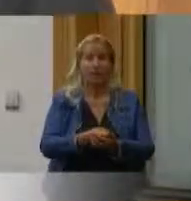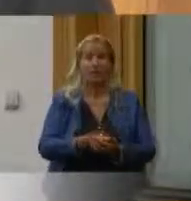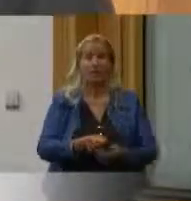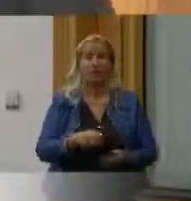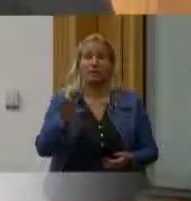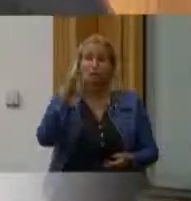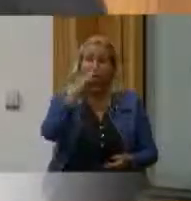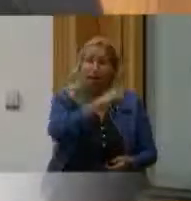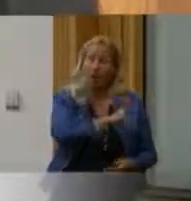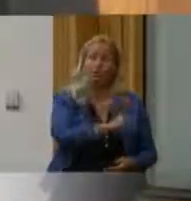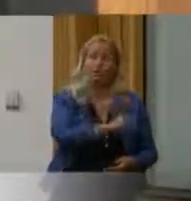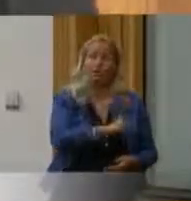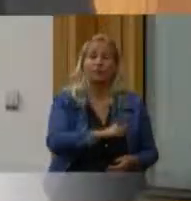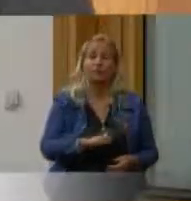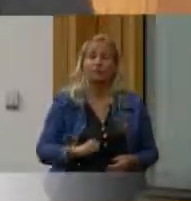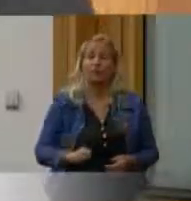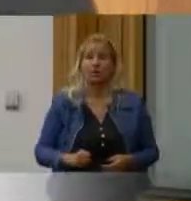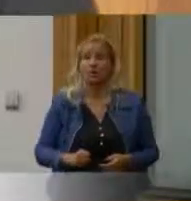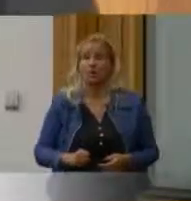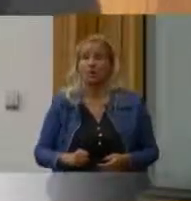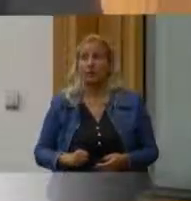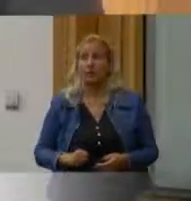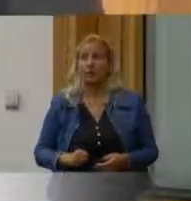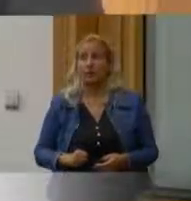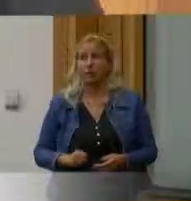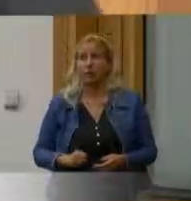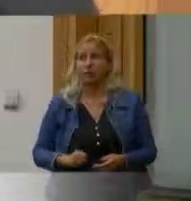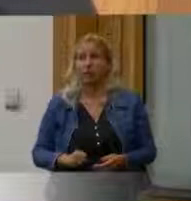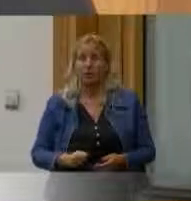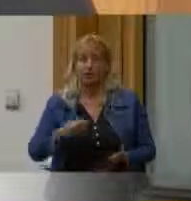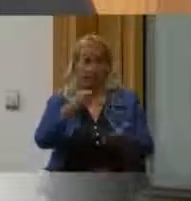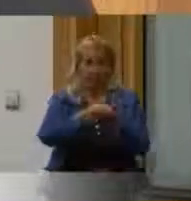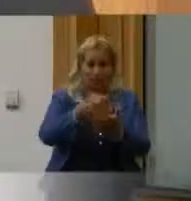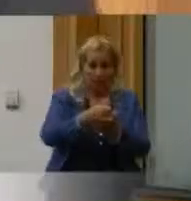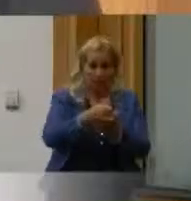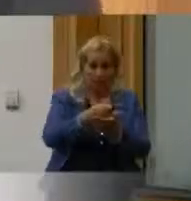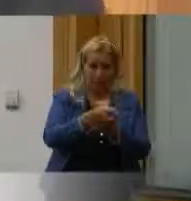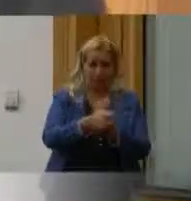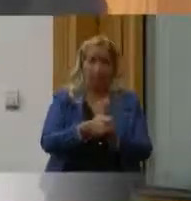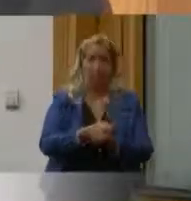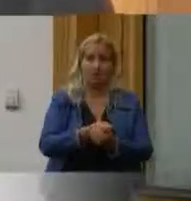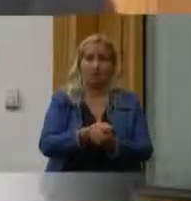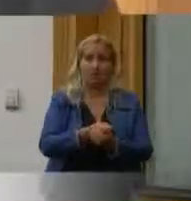emergência. Então, no dia seguinte, a gente era meio que punido, né, Joaquim?